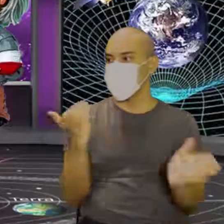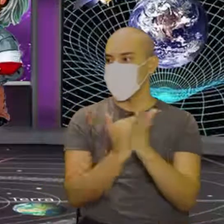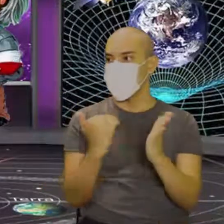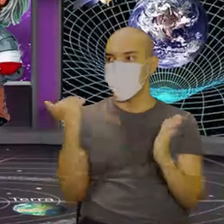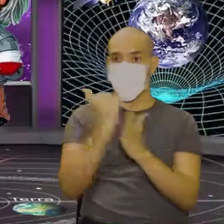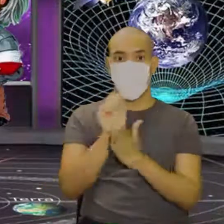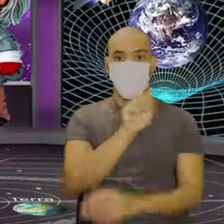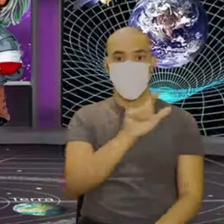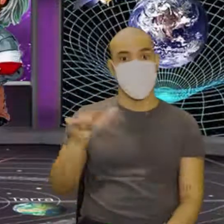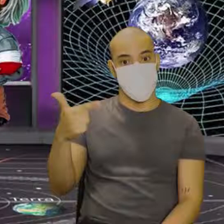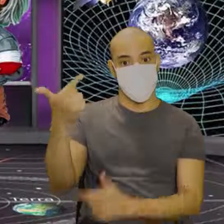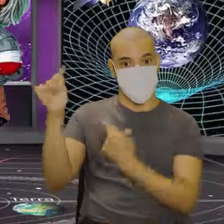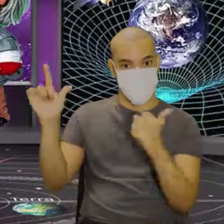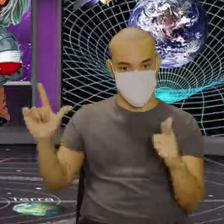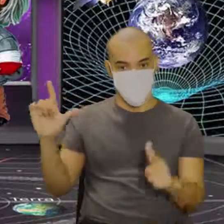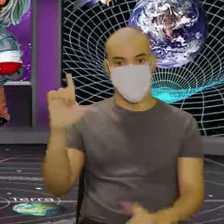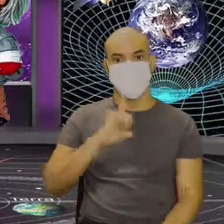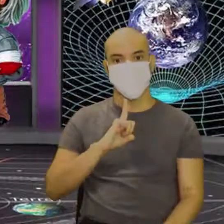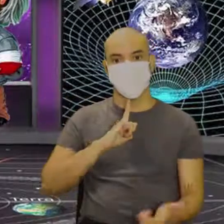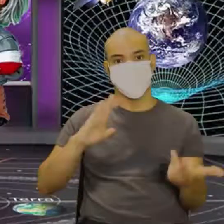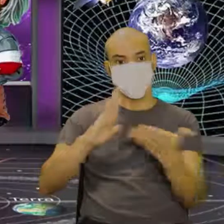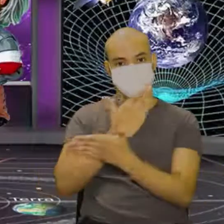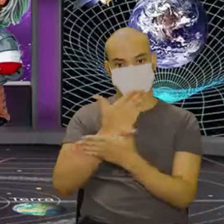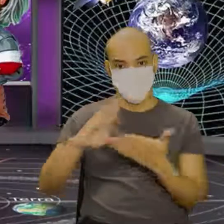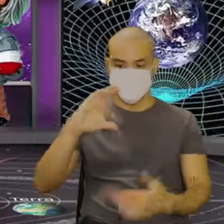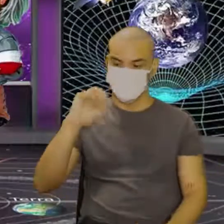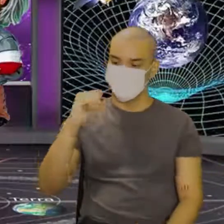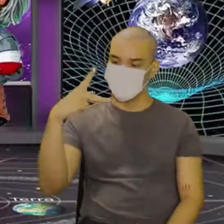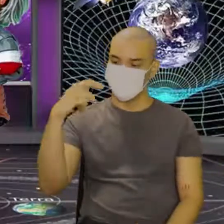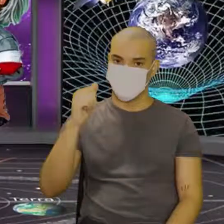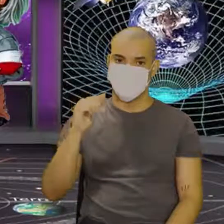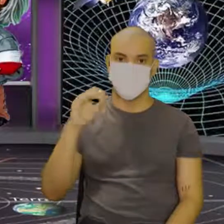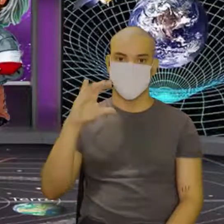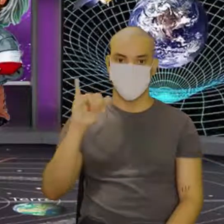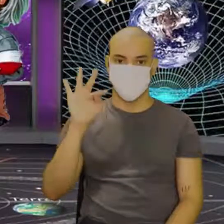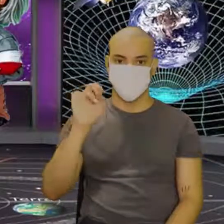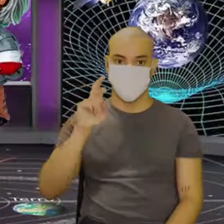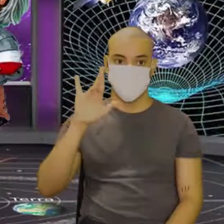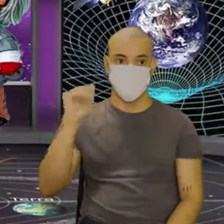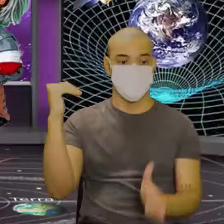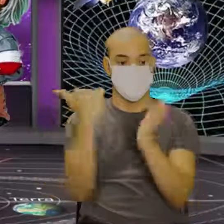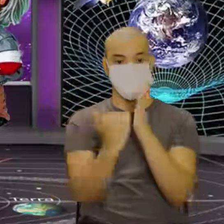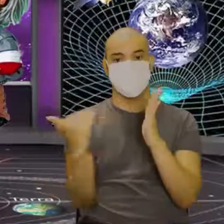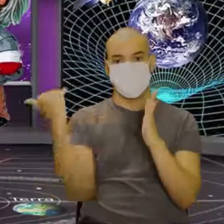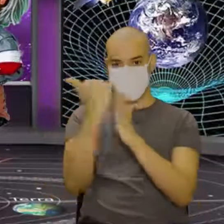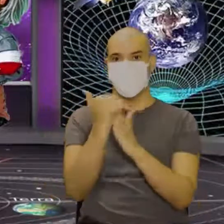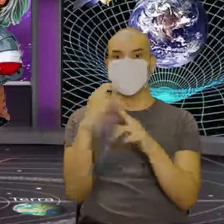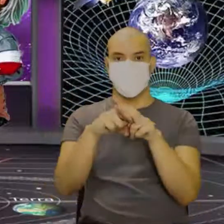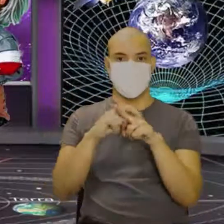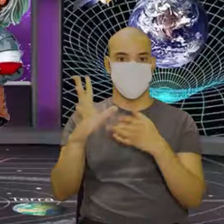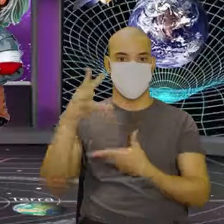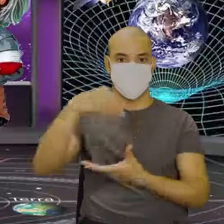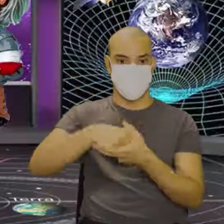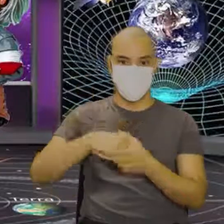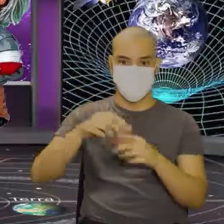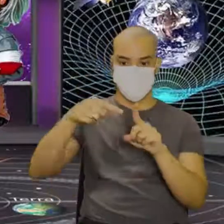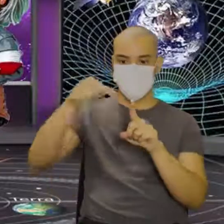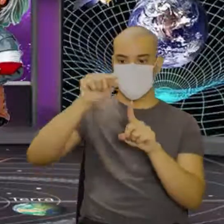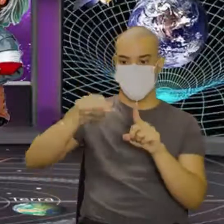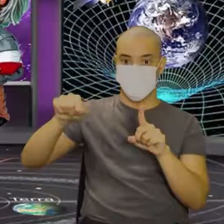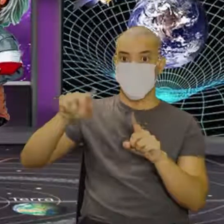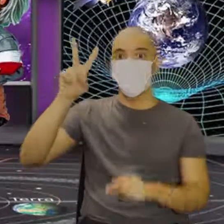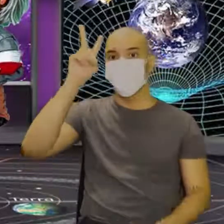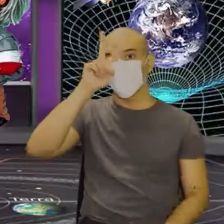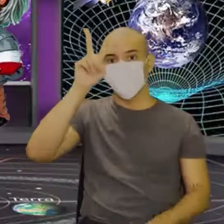que outros. Ou seja, eu tenho capacitores com capacitância maior. Então, tá lá o microfaraday, lembrando